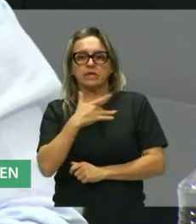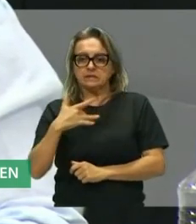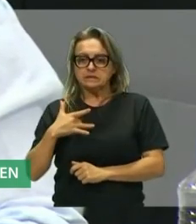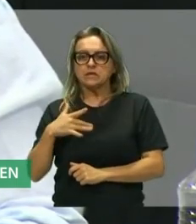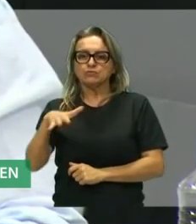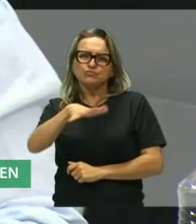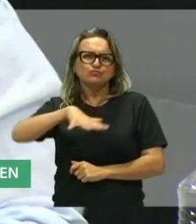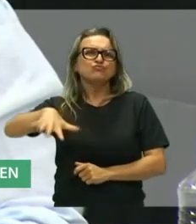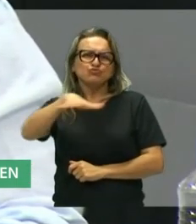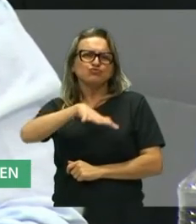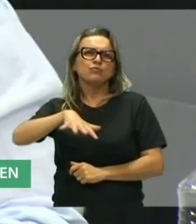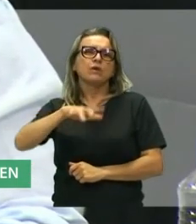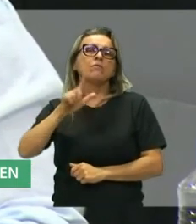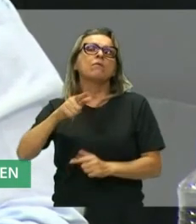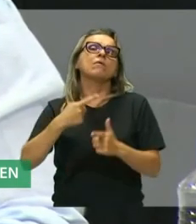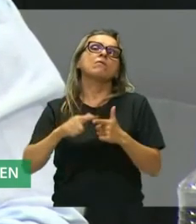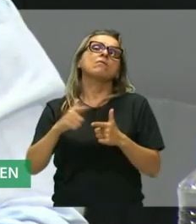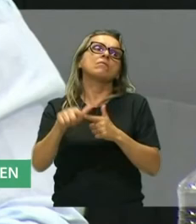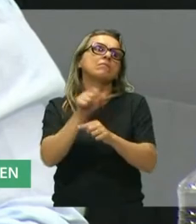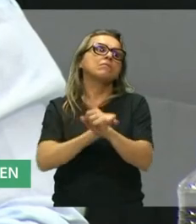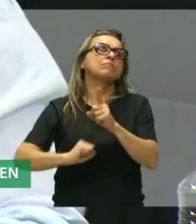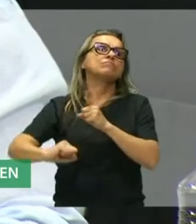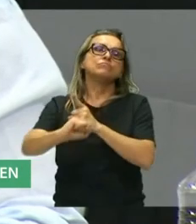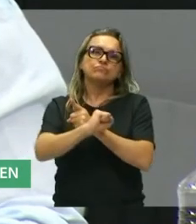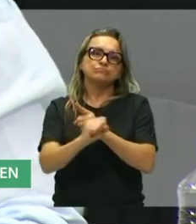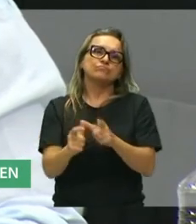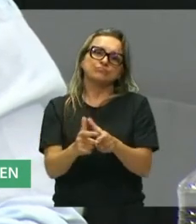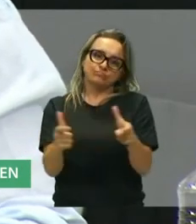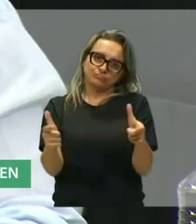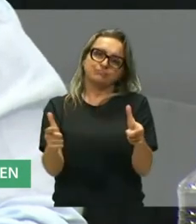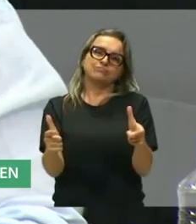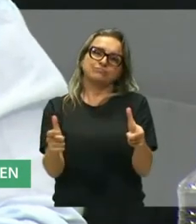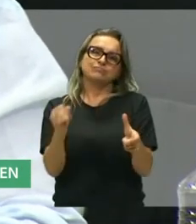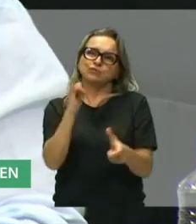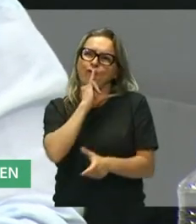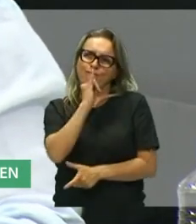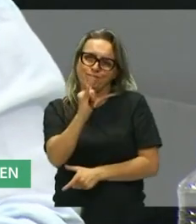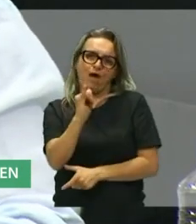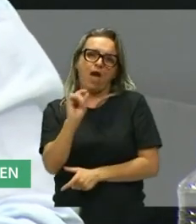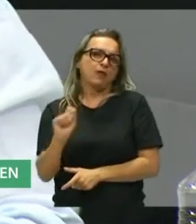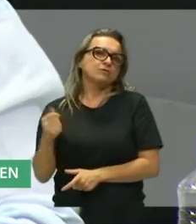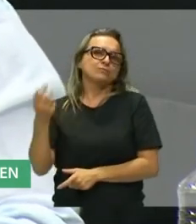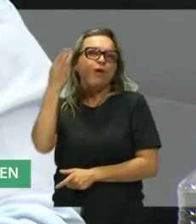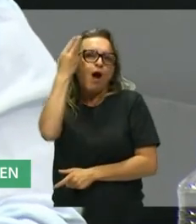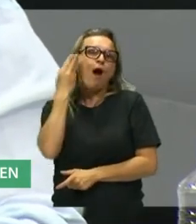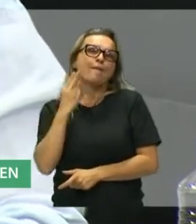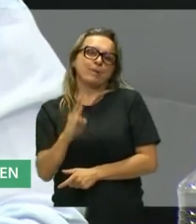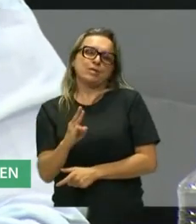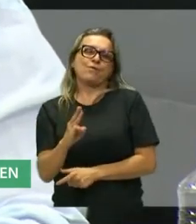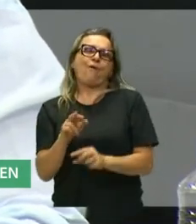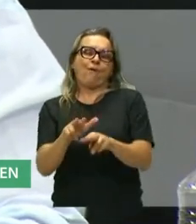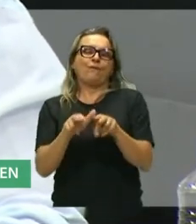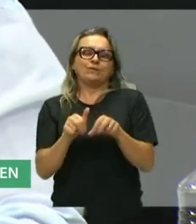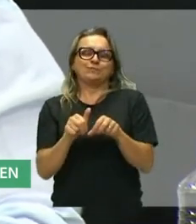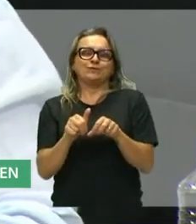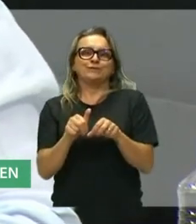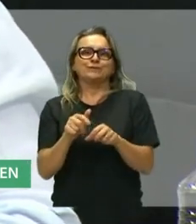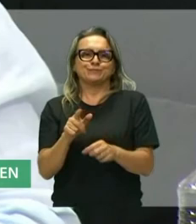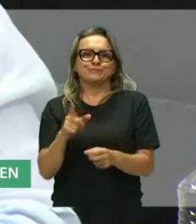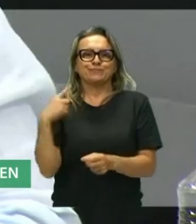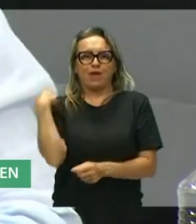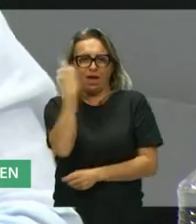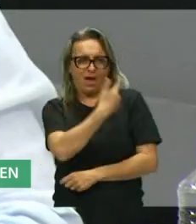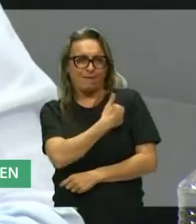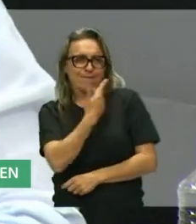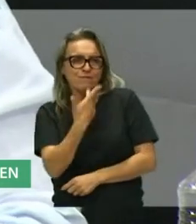problema social muito grande. Então, quando a gente fala de milhões, por isso que a irmã até comentou, a gente ficar falando aqui, pô, a